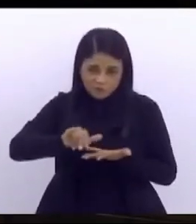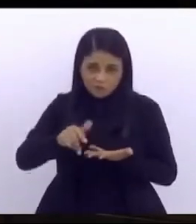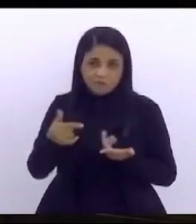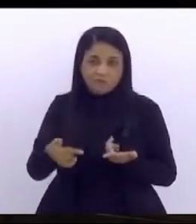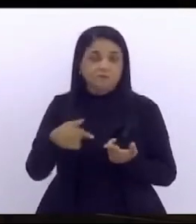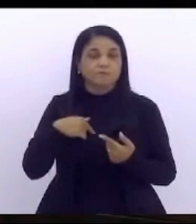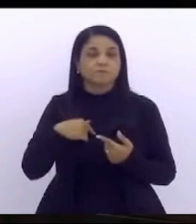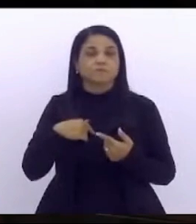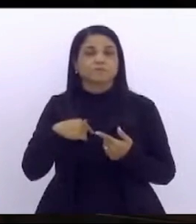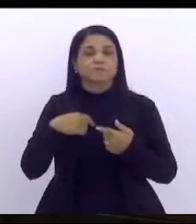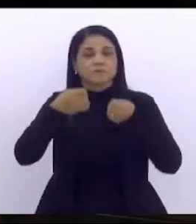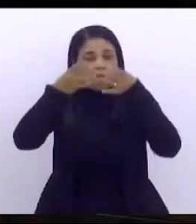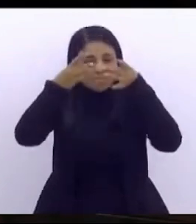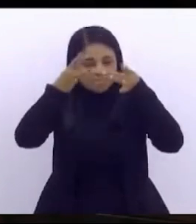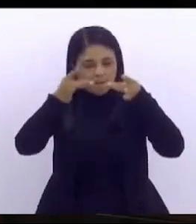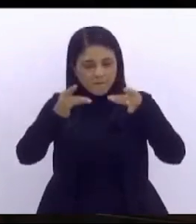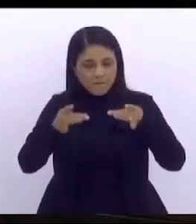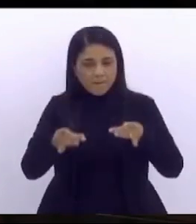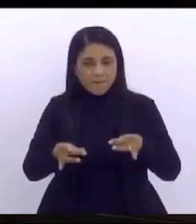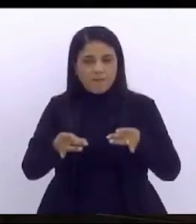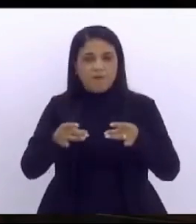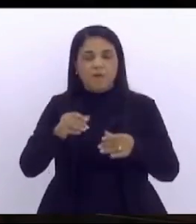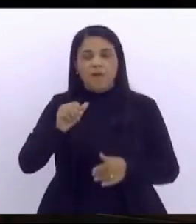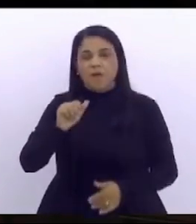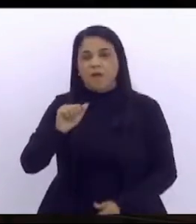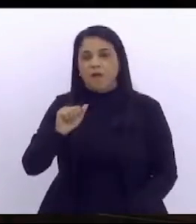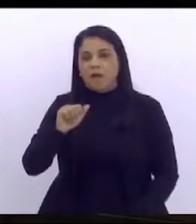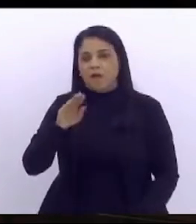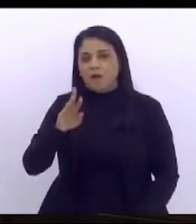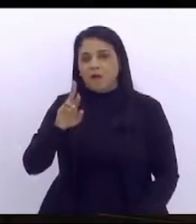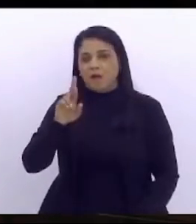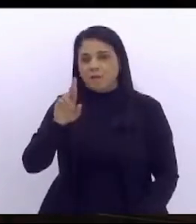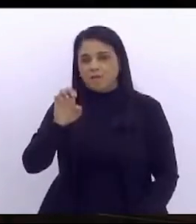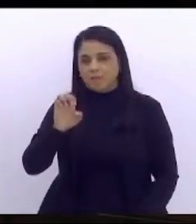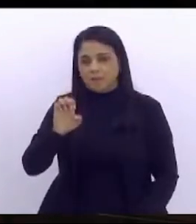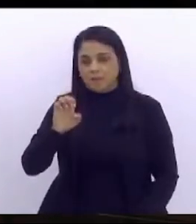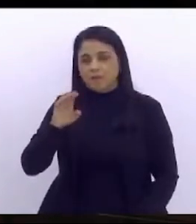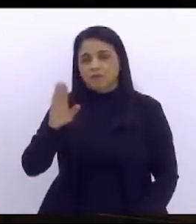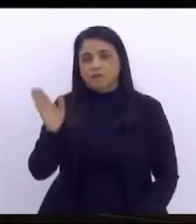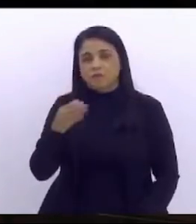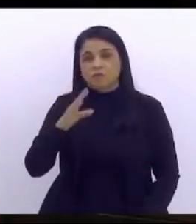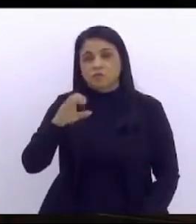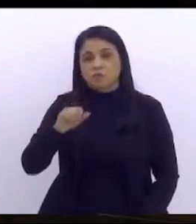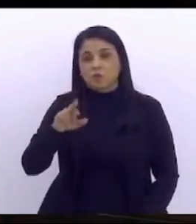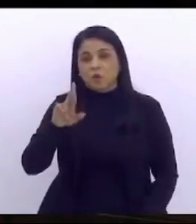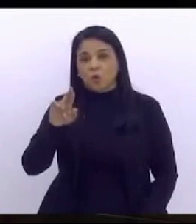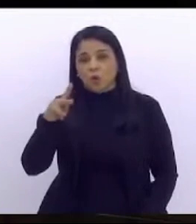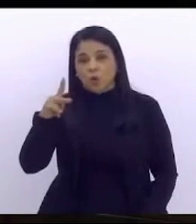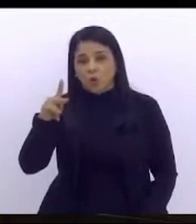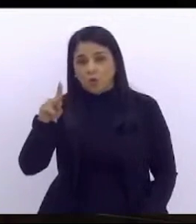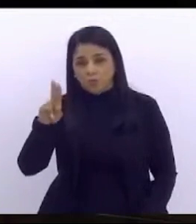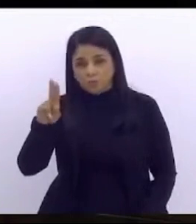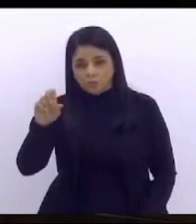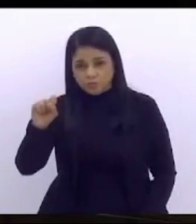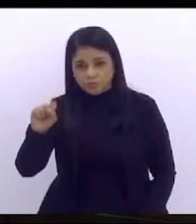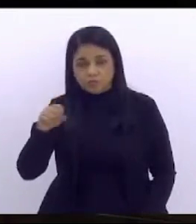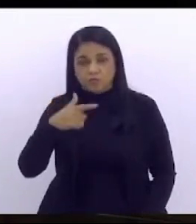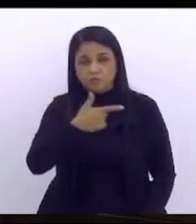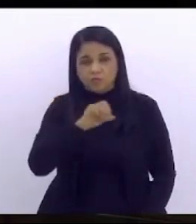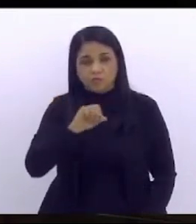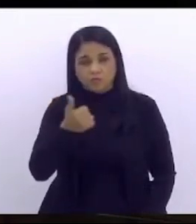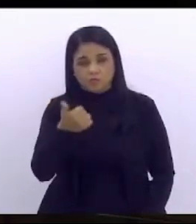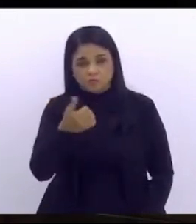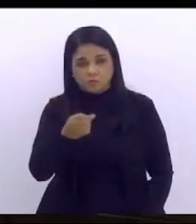ele deu detalhes, né, sobre o habeas corpus da clínica de Duque de Caxias, né, o habeas corpus de 2016, de